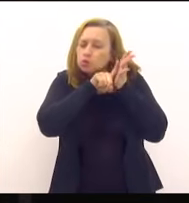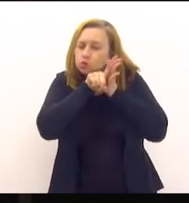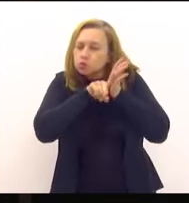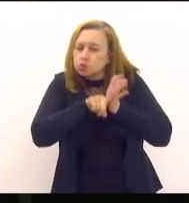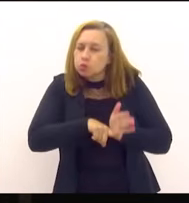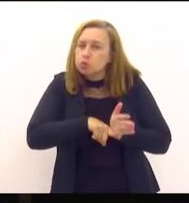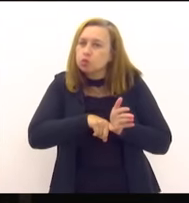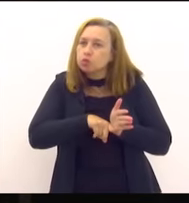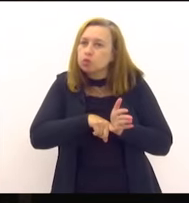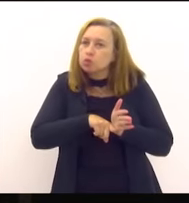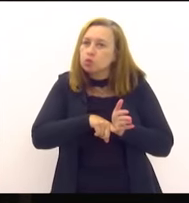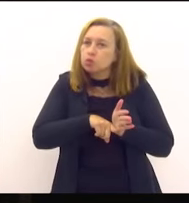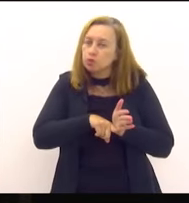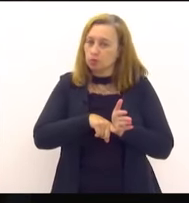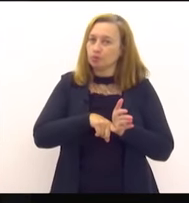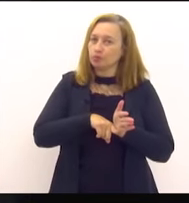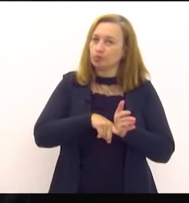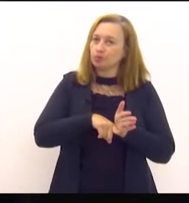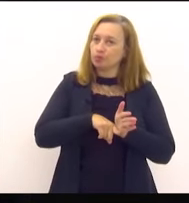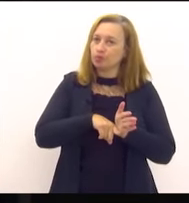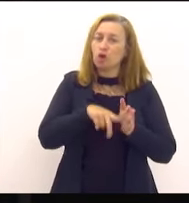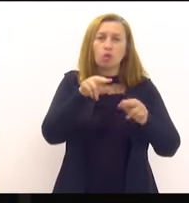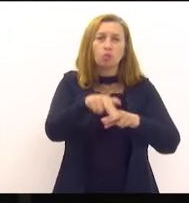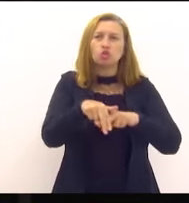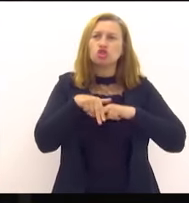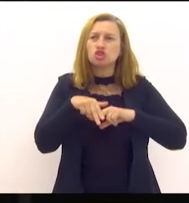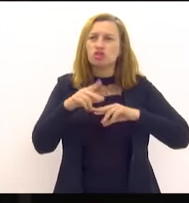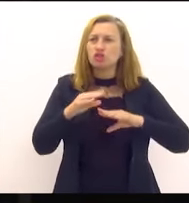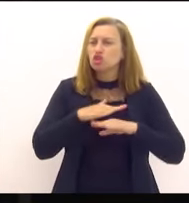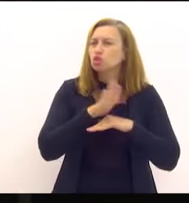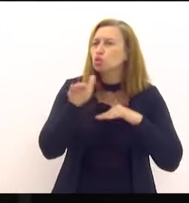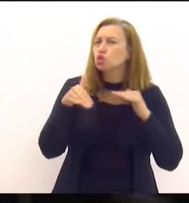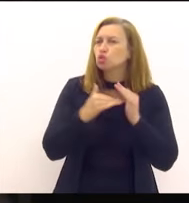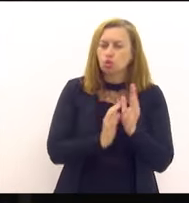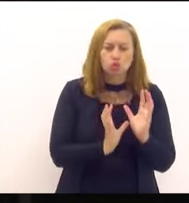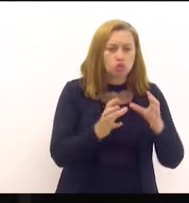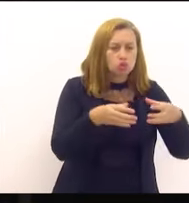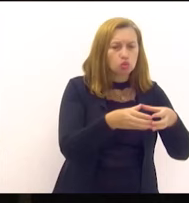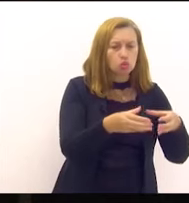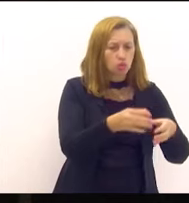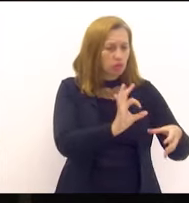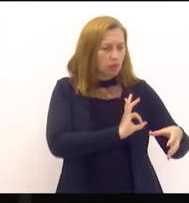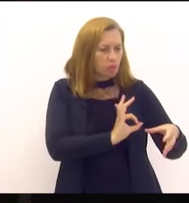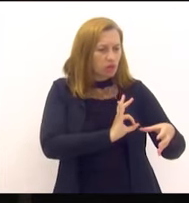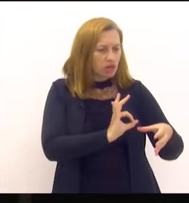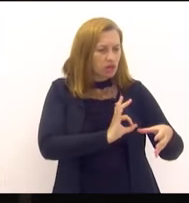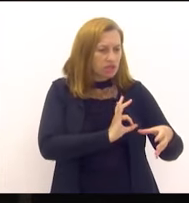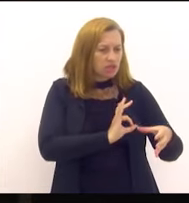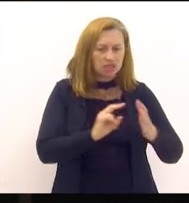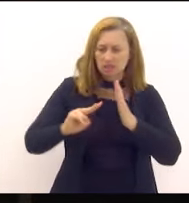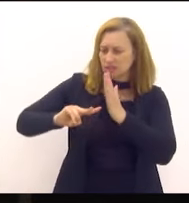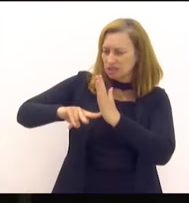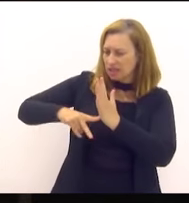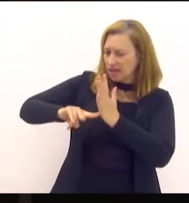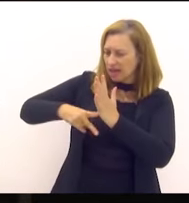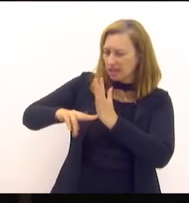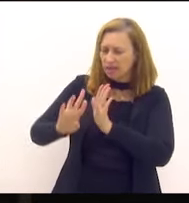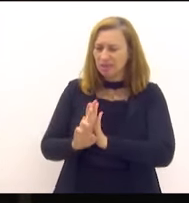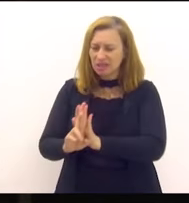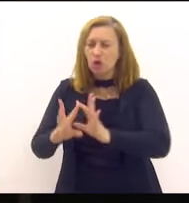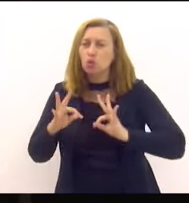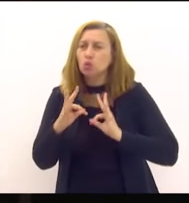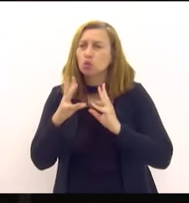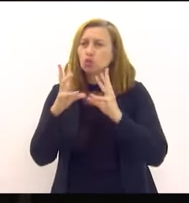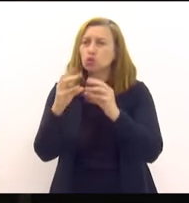que assiste razão a todas as categorias presentes, a todos os sindicatos, as representações, a